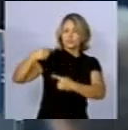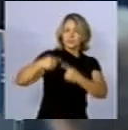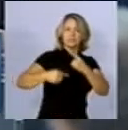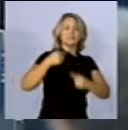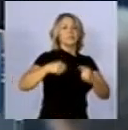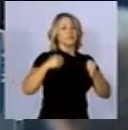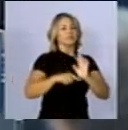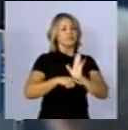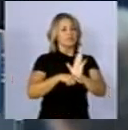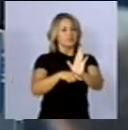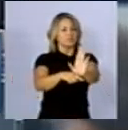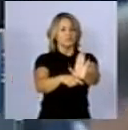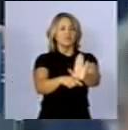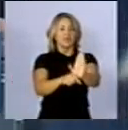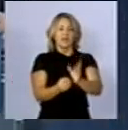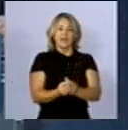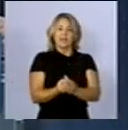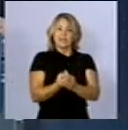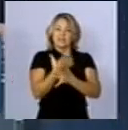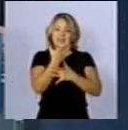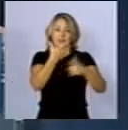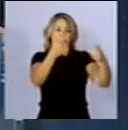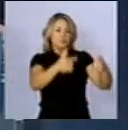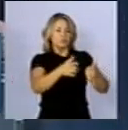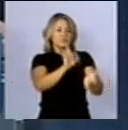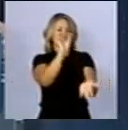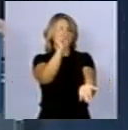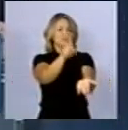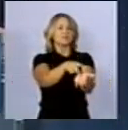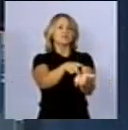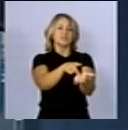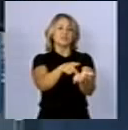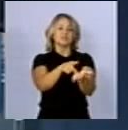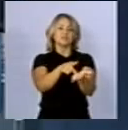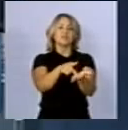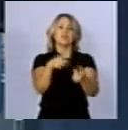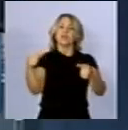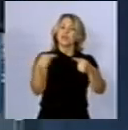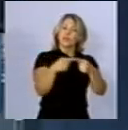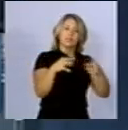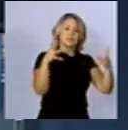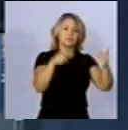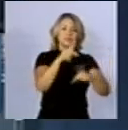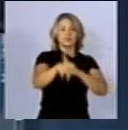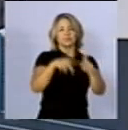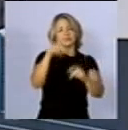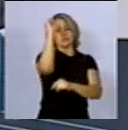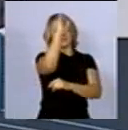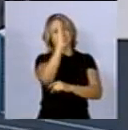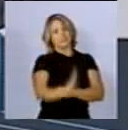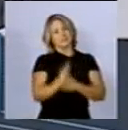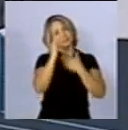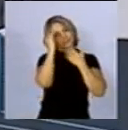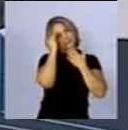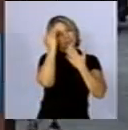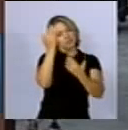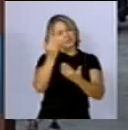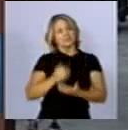ajudando a criar um arcabolso legal adequado à população brasileira. Muito obrigado,